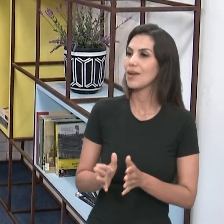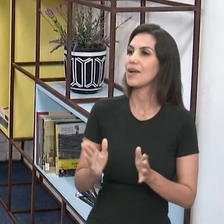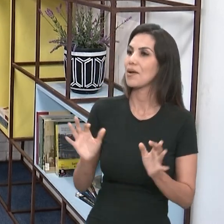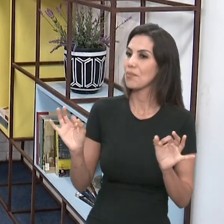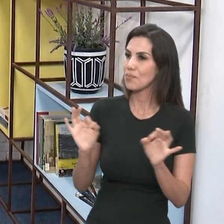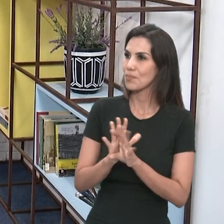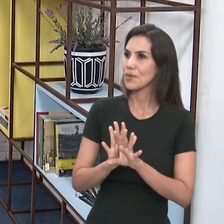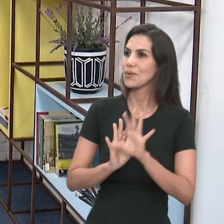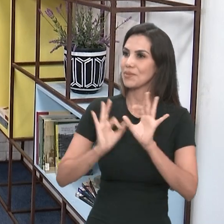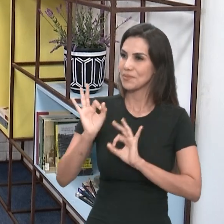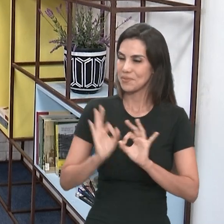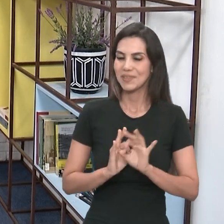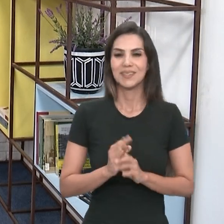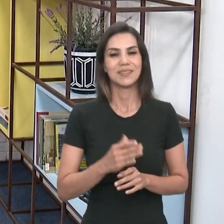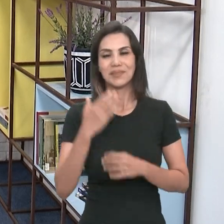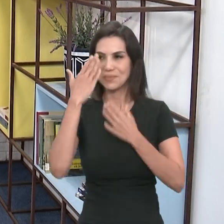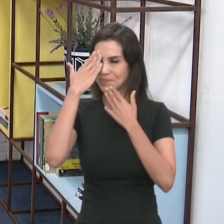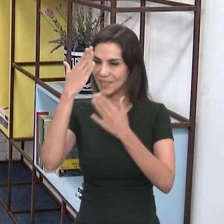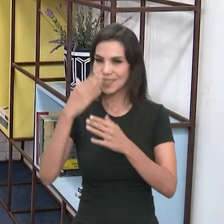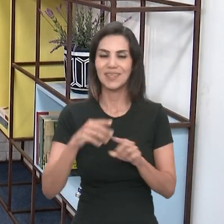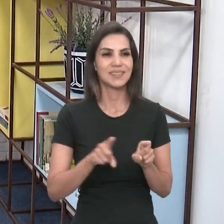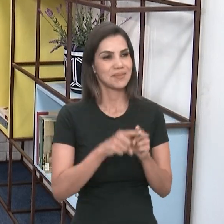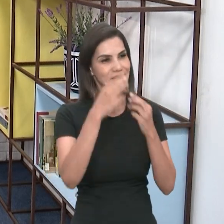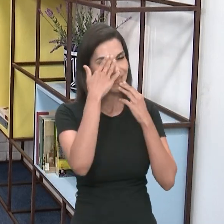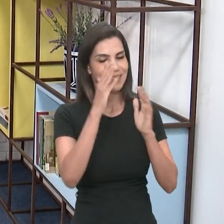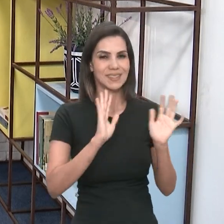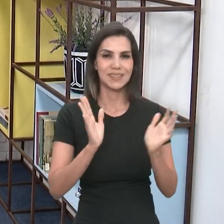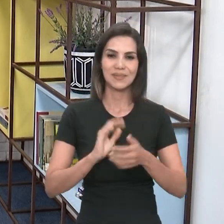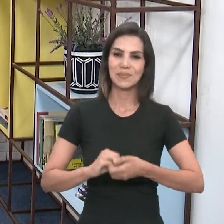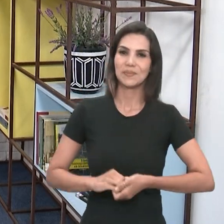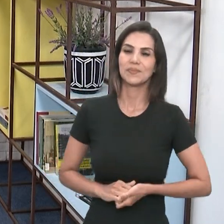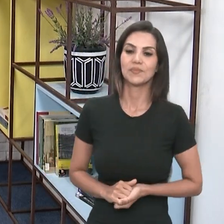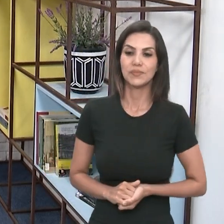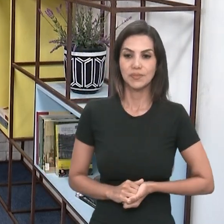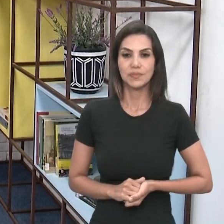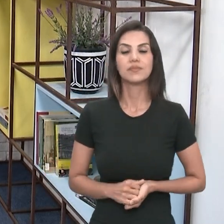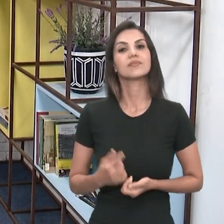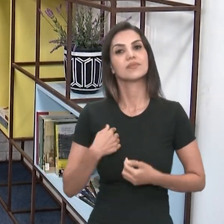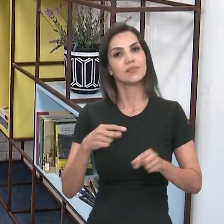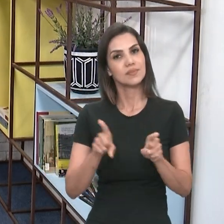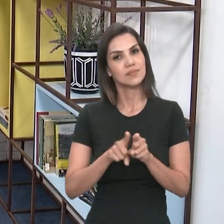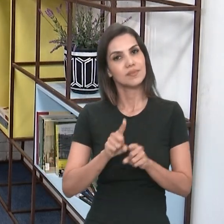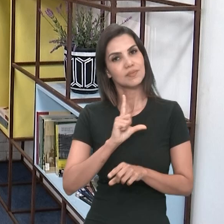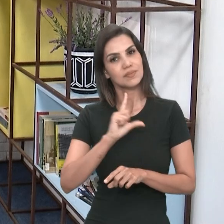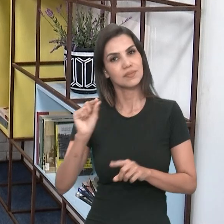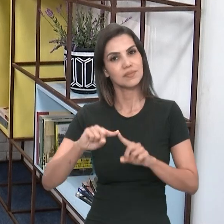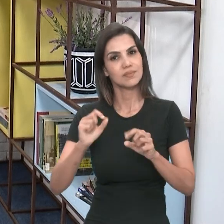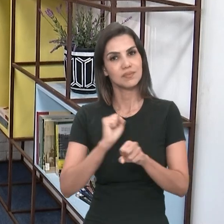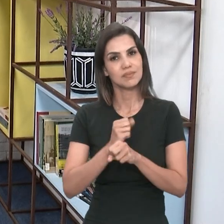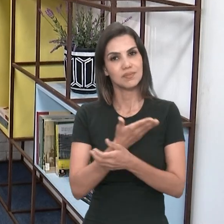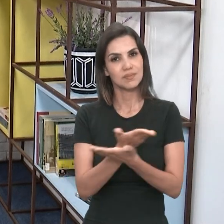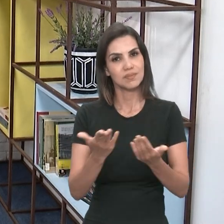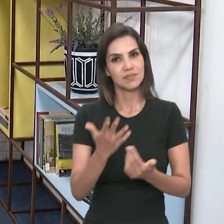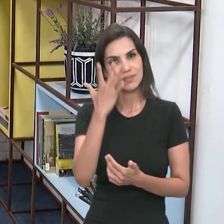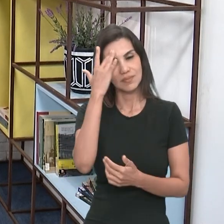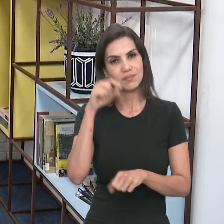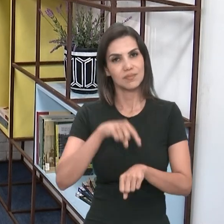Exatamente. Muito obrigado pelas dicas, Eu que agradeço, viu? Até mais. Até mais. Eu também vou indo nessa, mas te espero amanhã aqui no